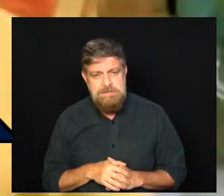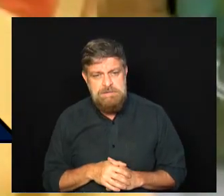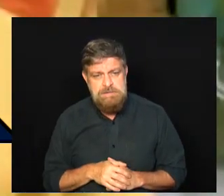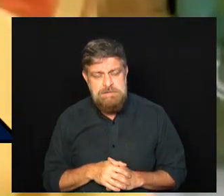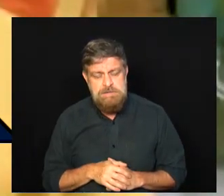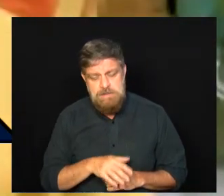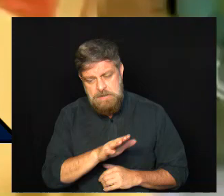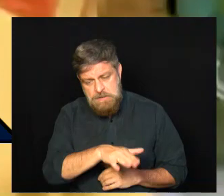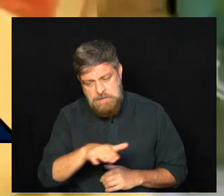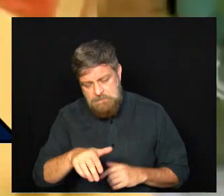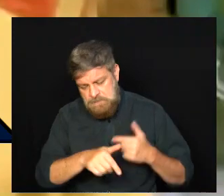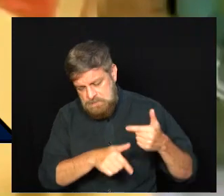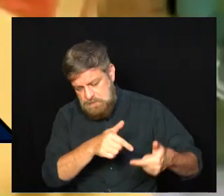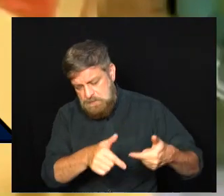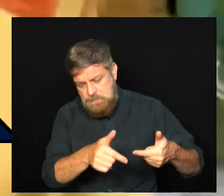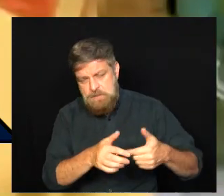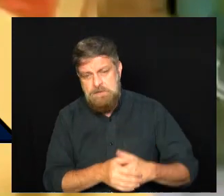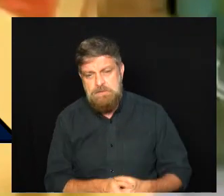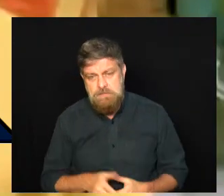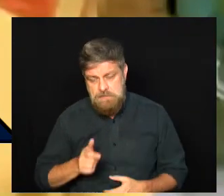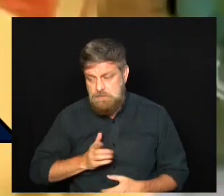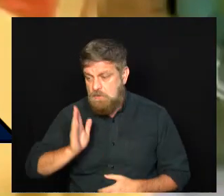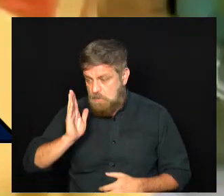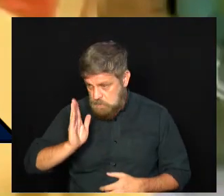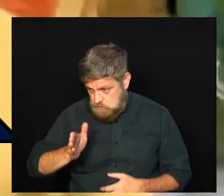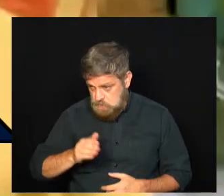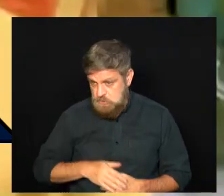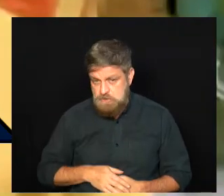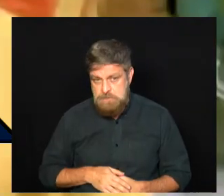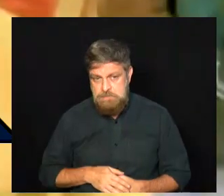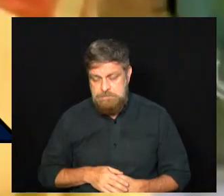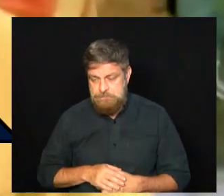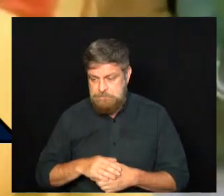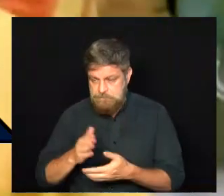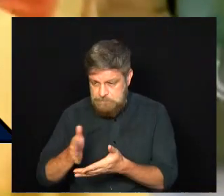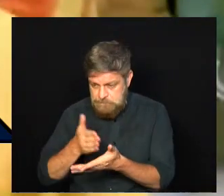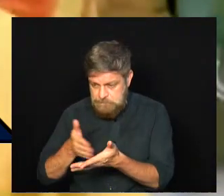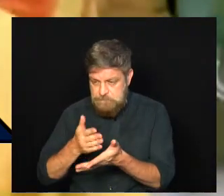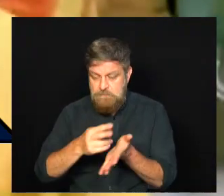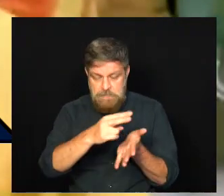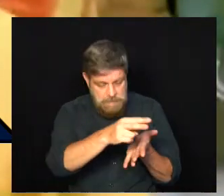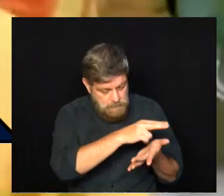infância, de ler as suas contribuições,